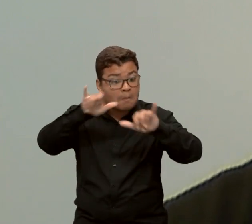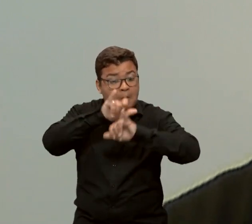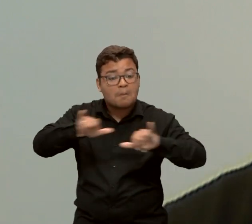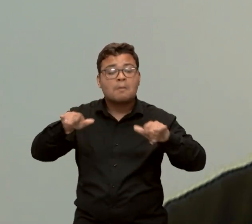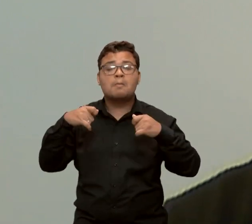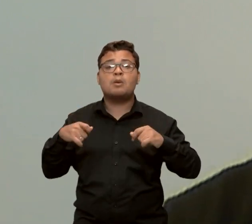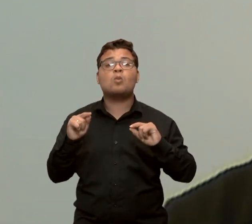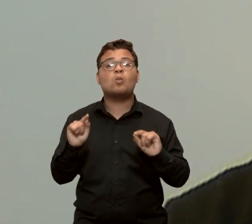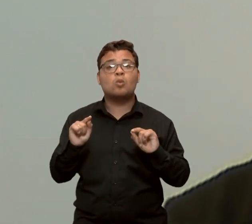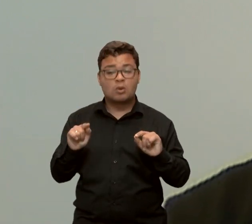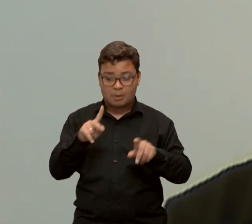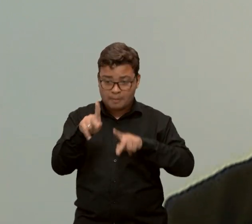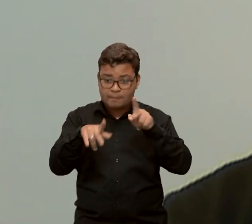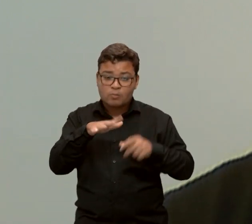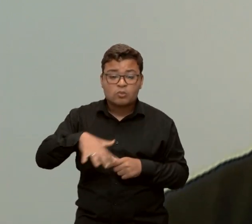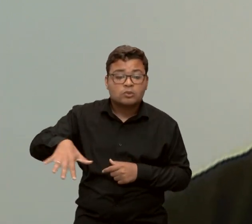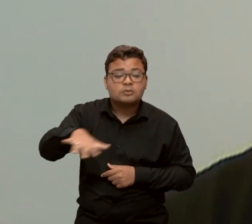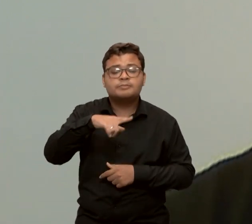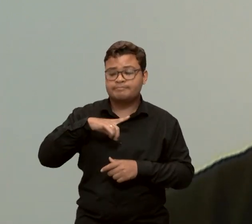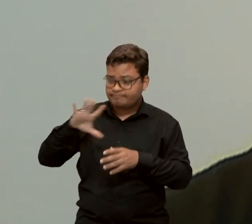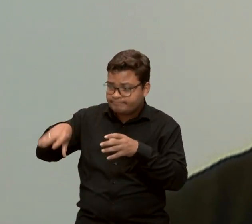ações multidisciplinares,